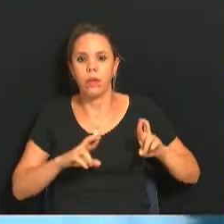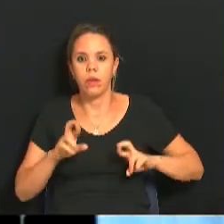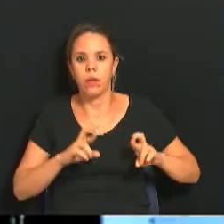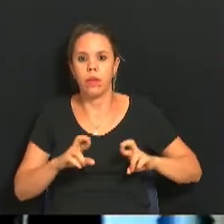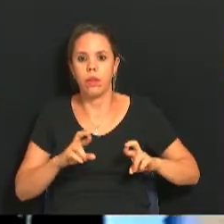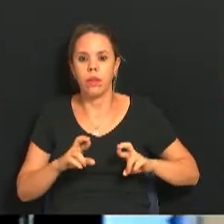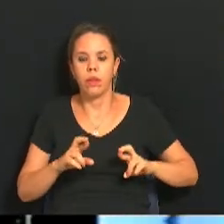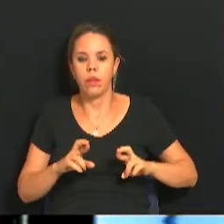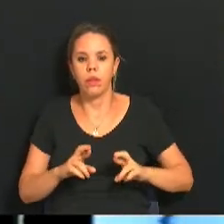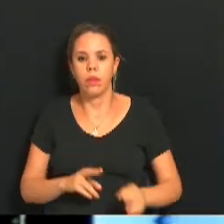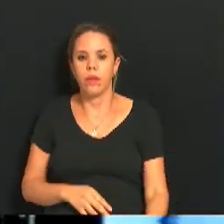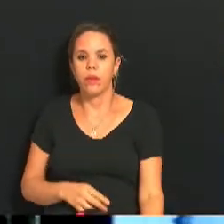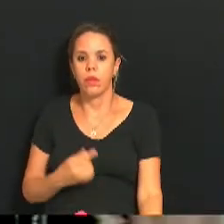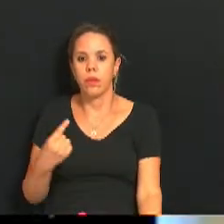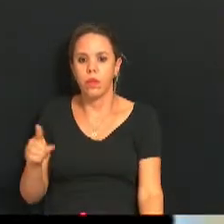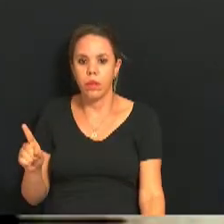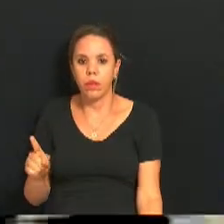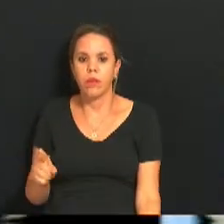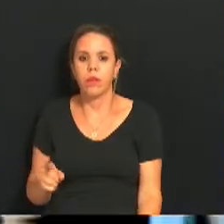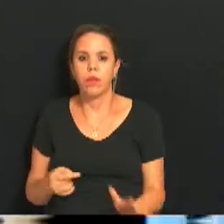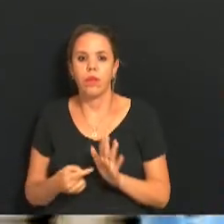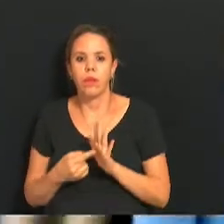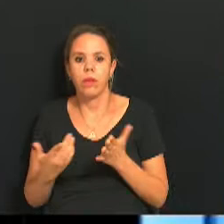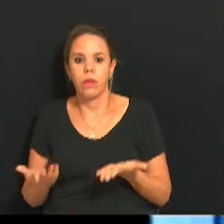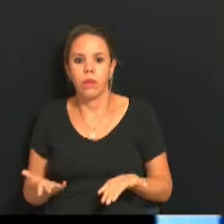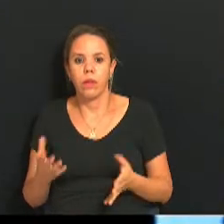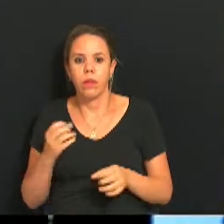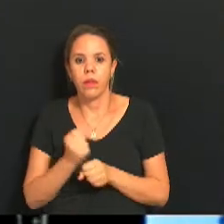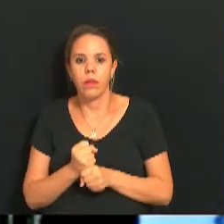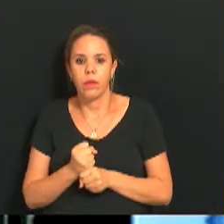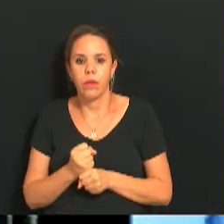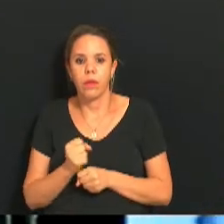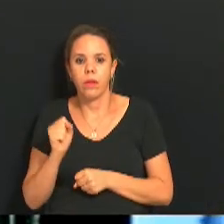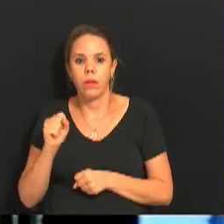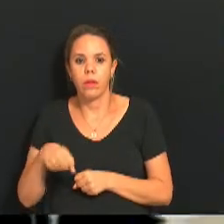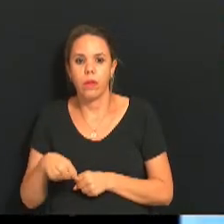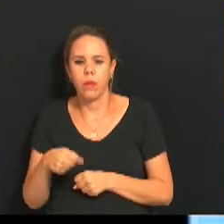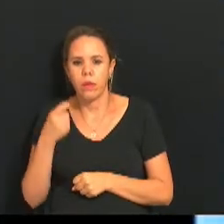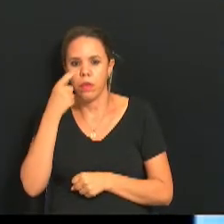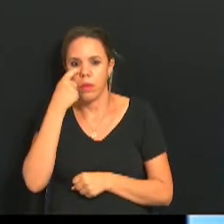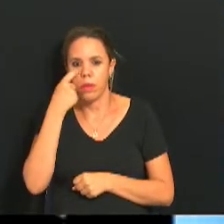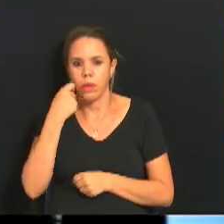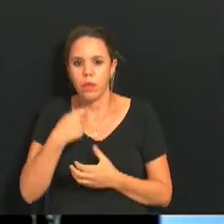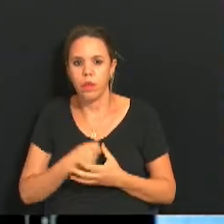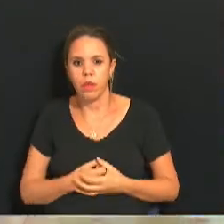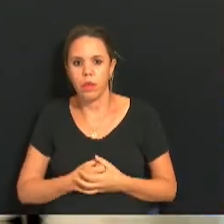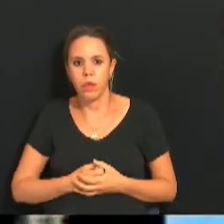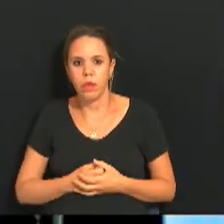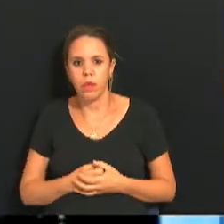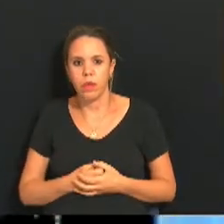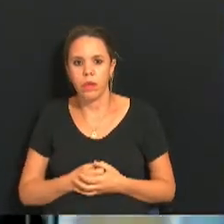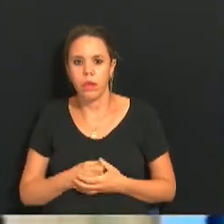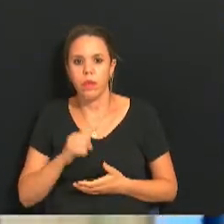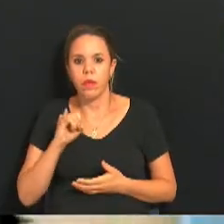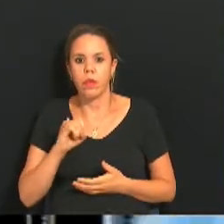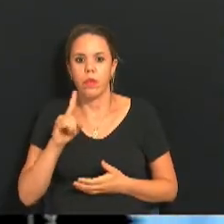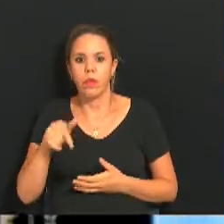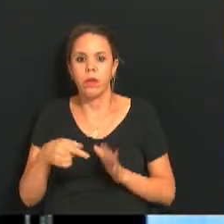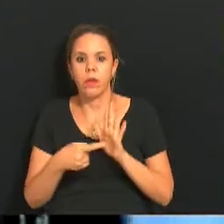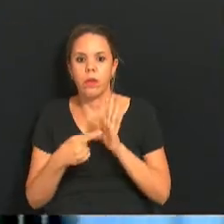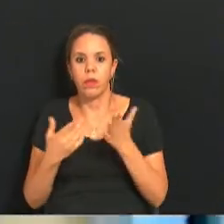deles vai comparecer O favorável ou desfavorável ela é